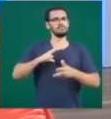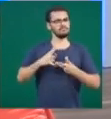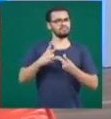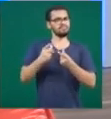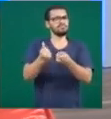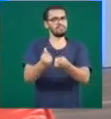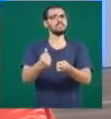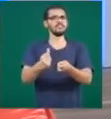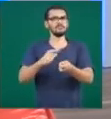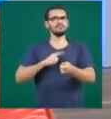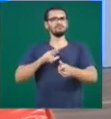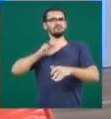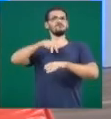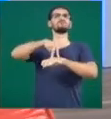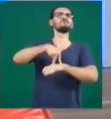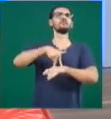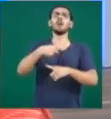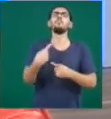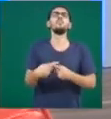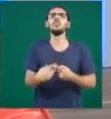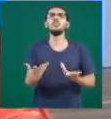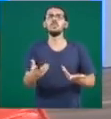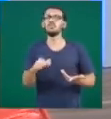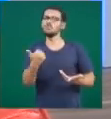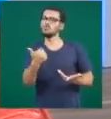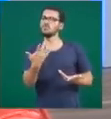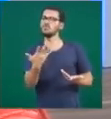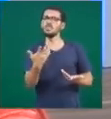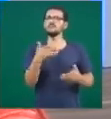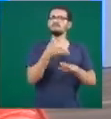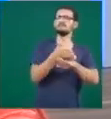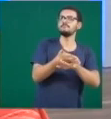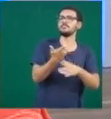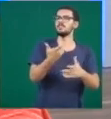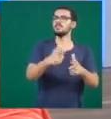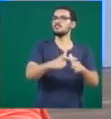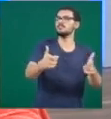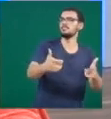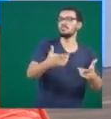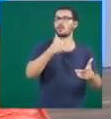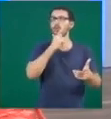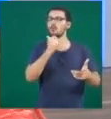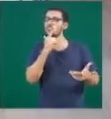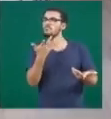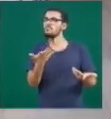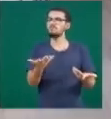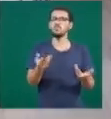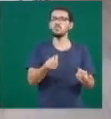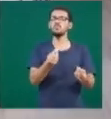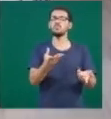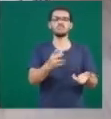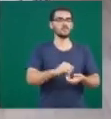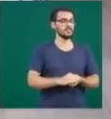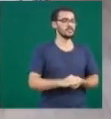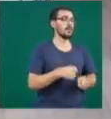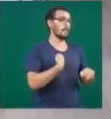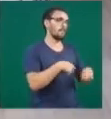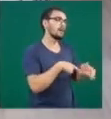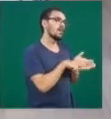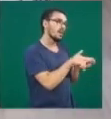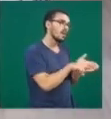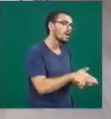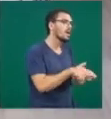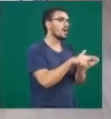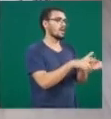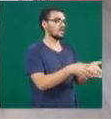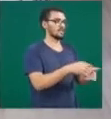engajadas nisso, por quê? Porque elas não estão conseguindo ocupar os mesmos papéis. O que está acontecendo? Vamos pensar a respeito. Tá aí necessidade da pesquisa, né? Aplicar,